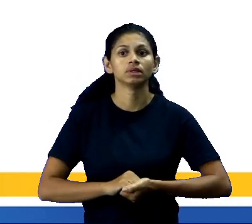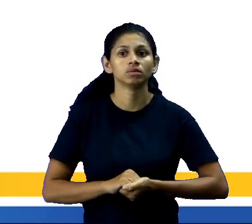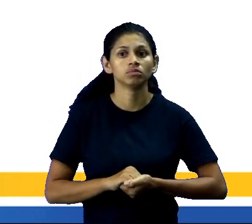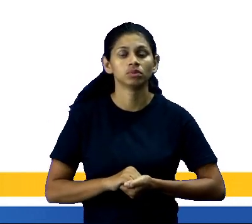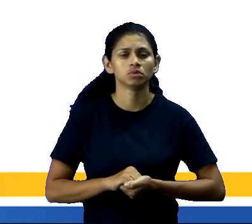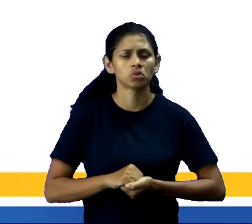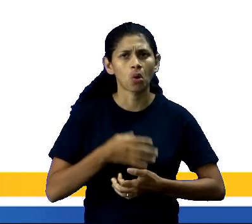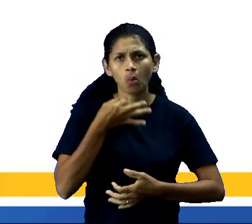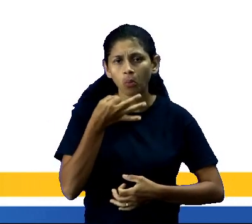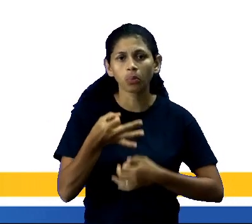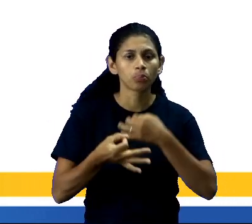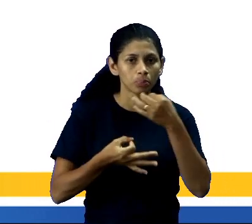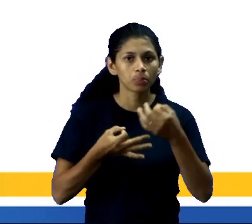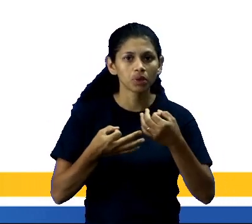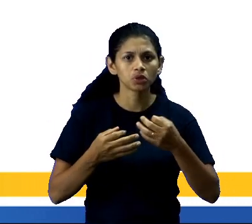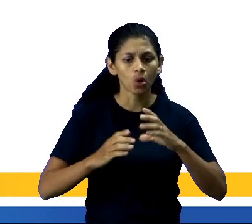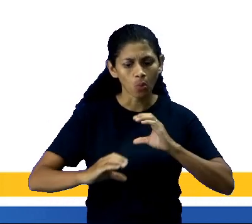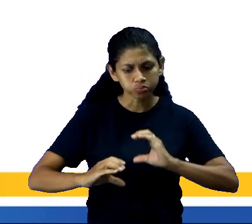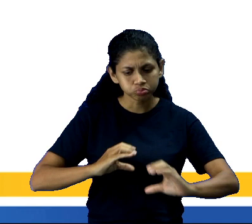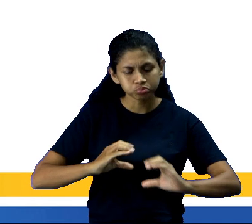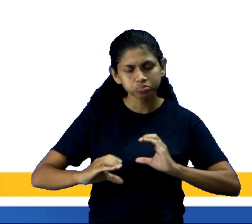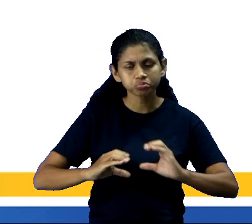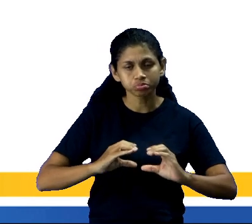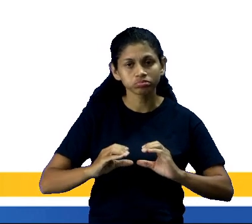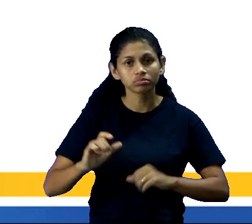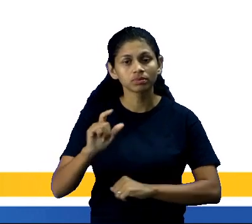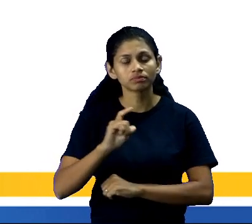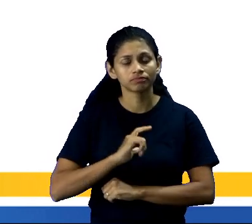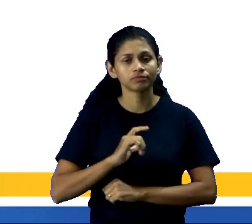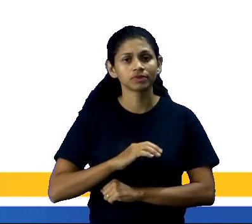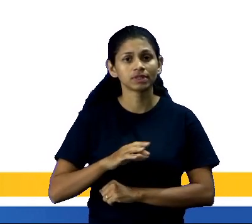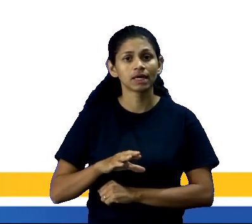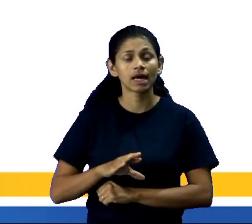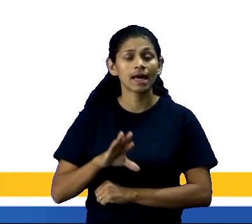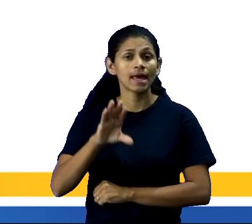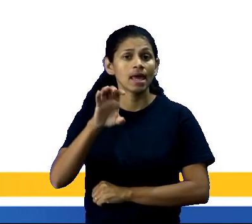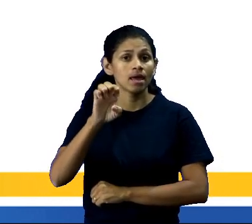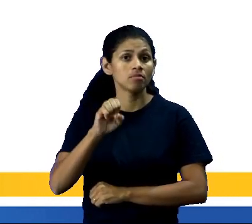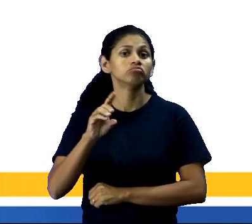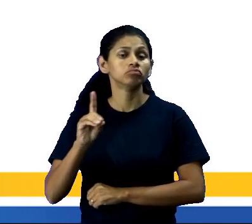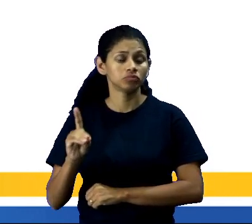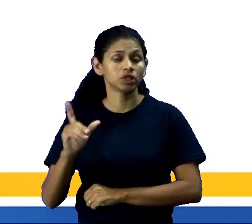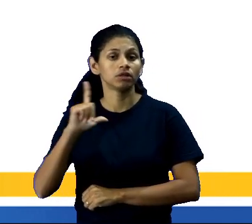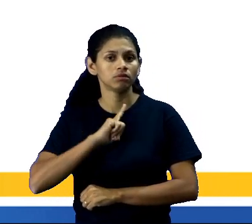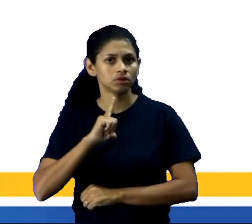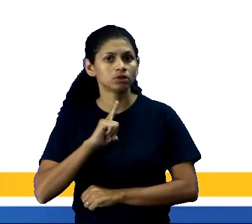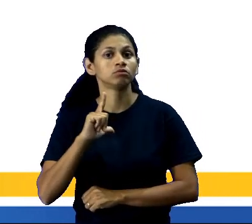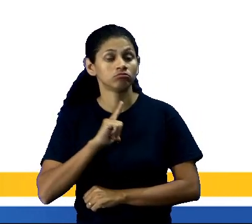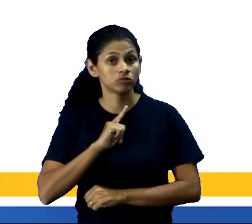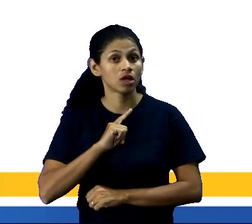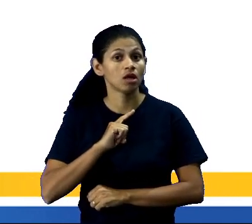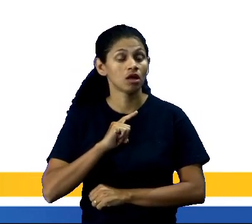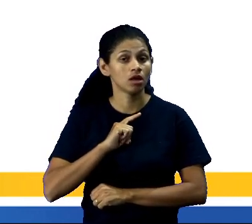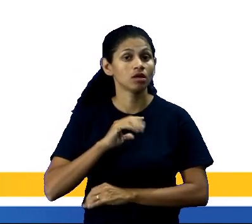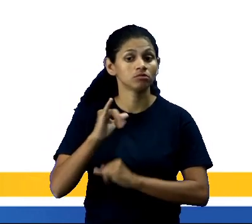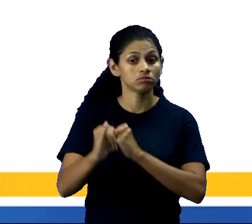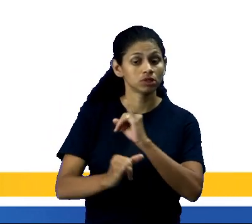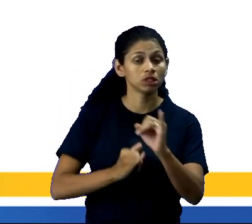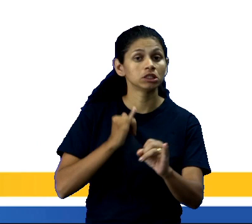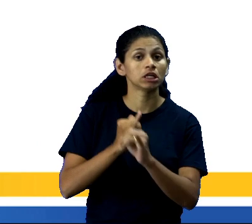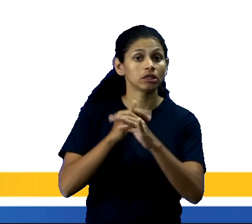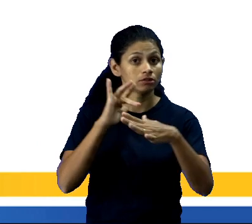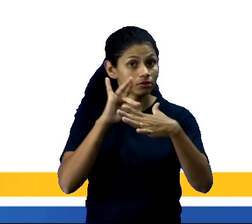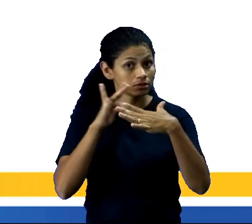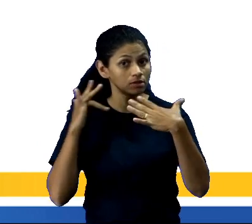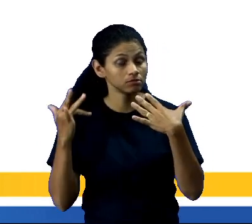na publicação de um livro, porque as editoras, elas têm redes sociais, mostram os livros que elas